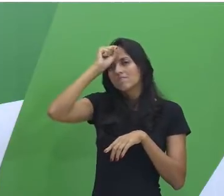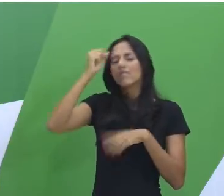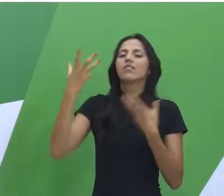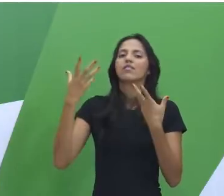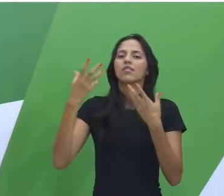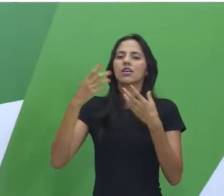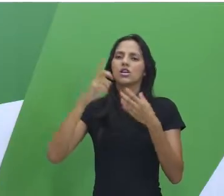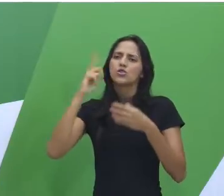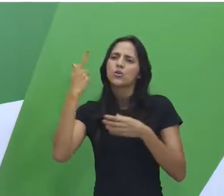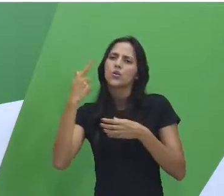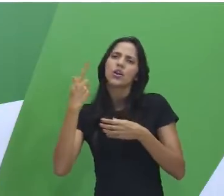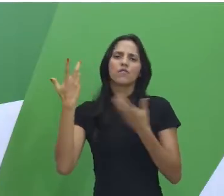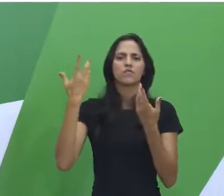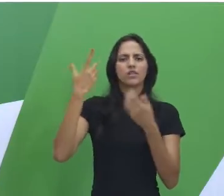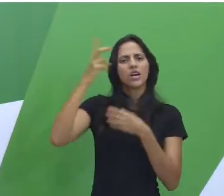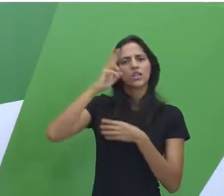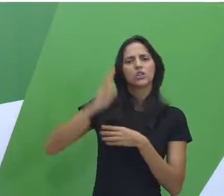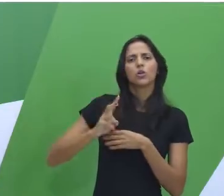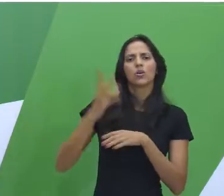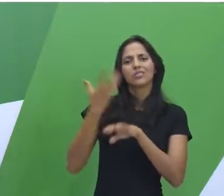história, geografia,